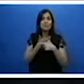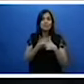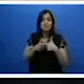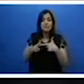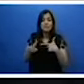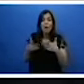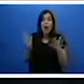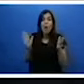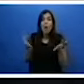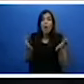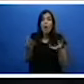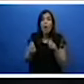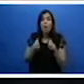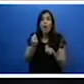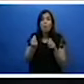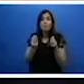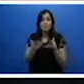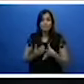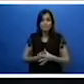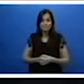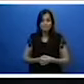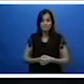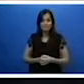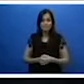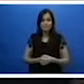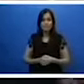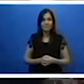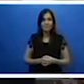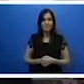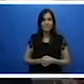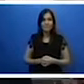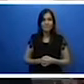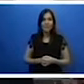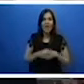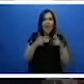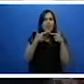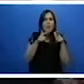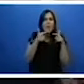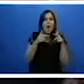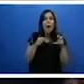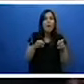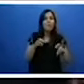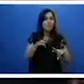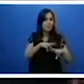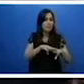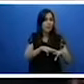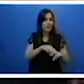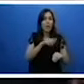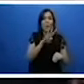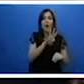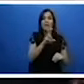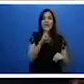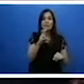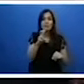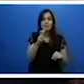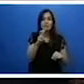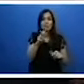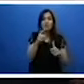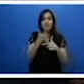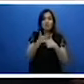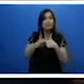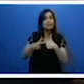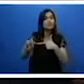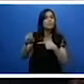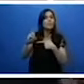gente vai resolver esse problema? Olha lá, em linguagem matemática, nós temos 45 dividido